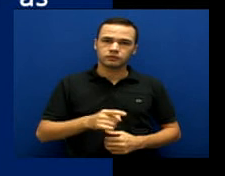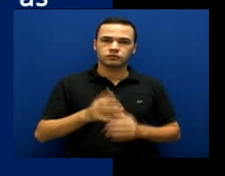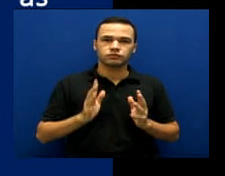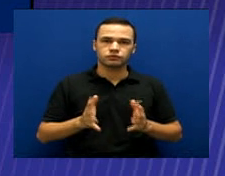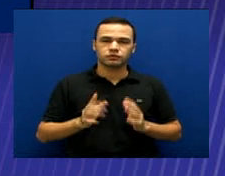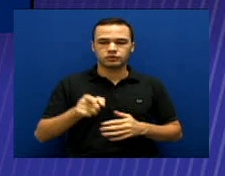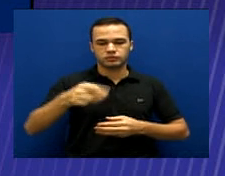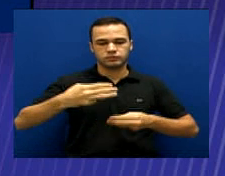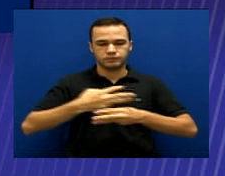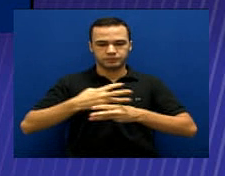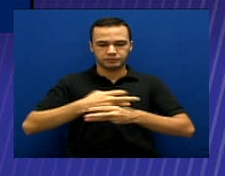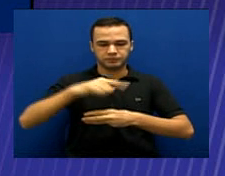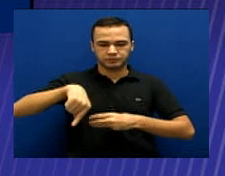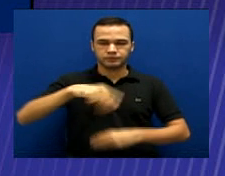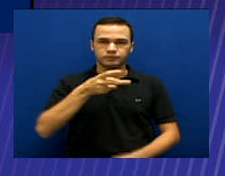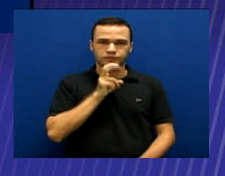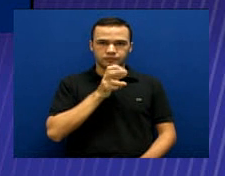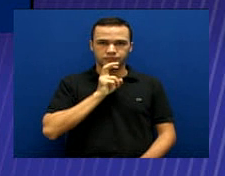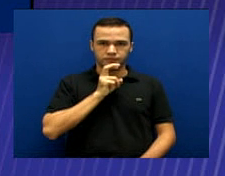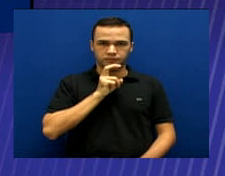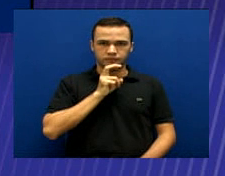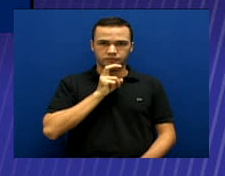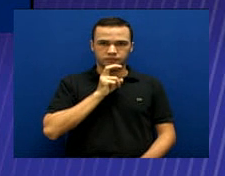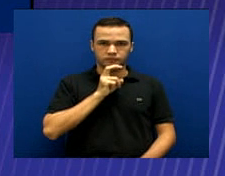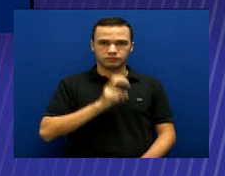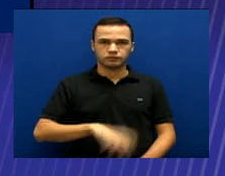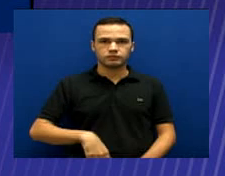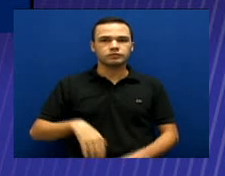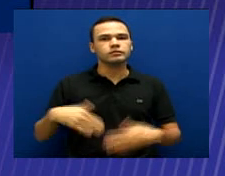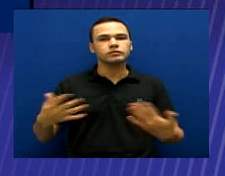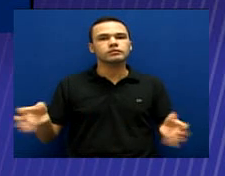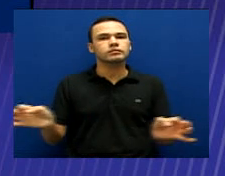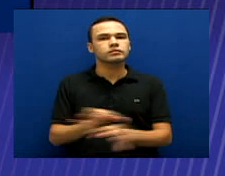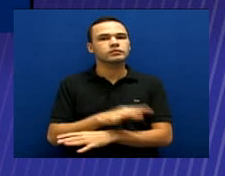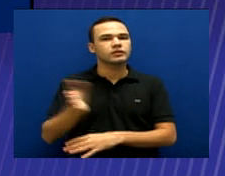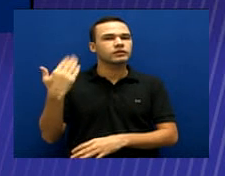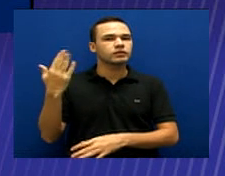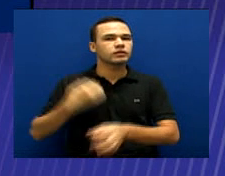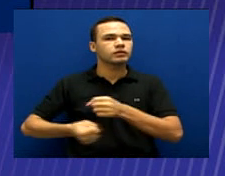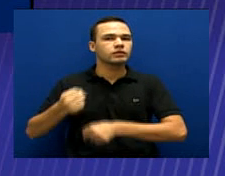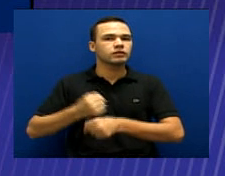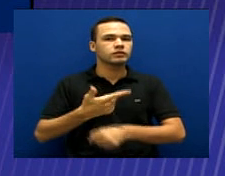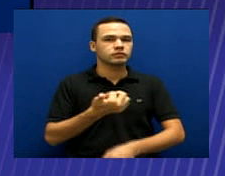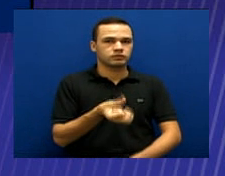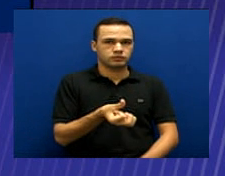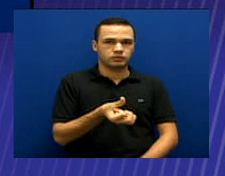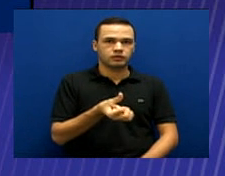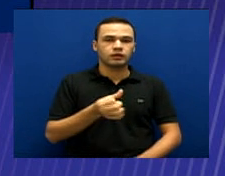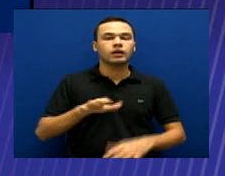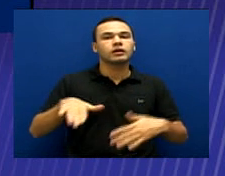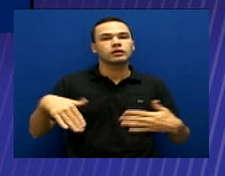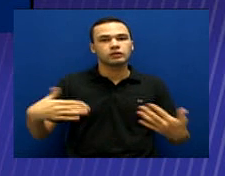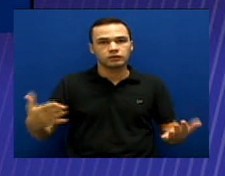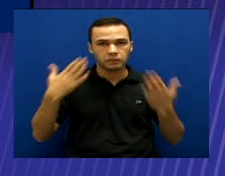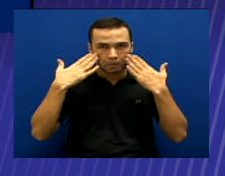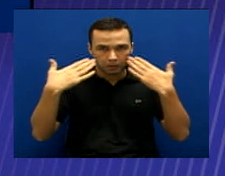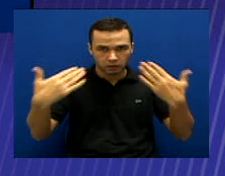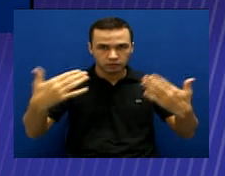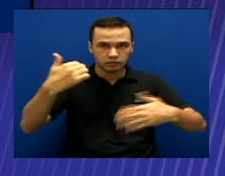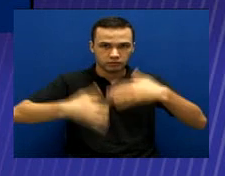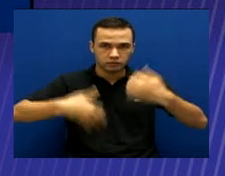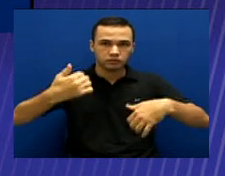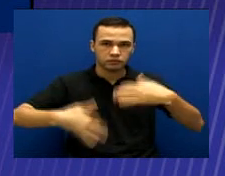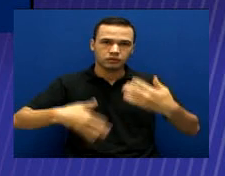município um municipal de sorocaba encerramento em 2016 e apresenta alguns